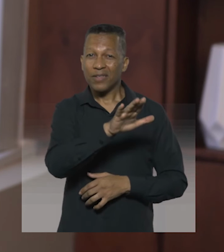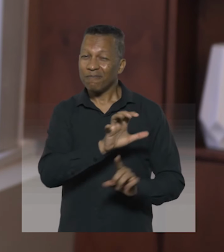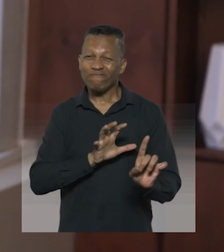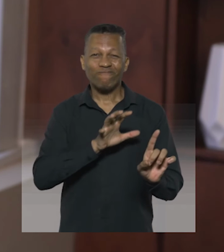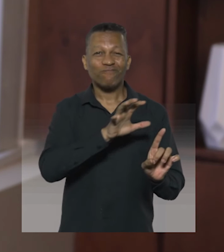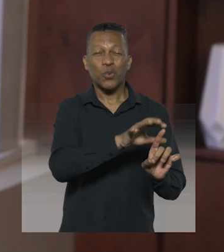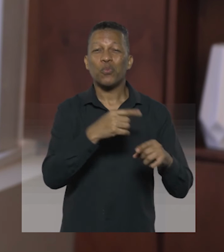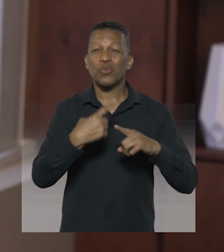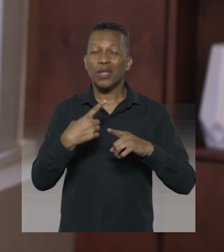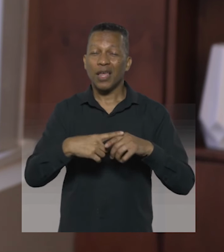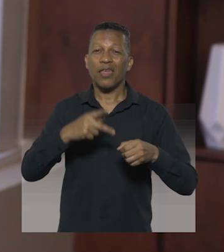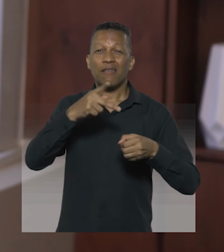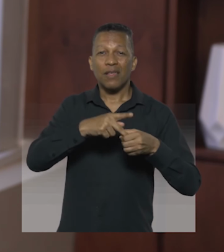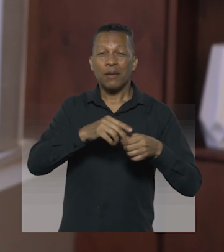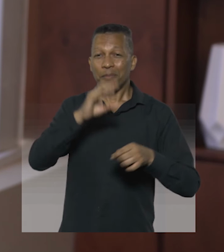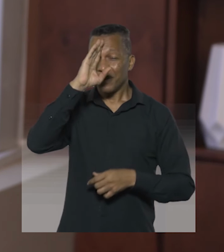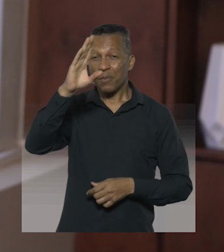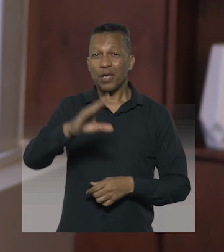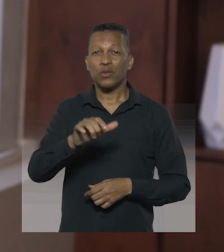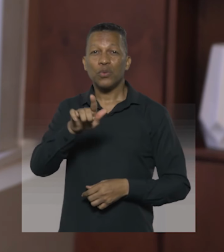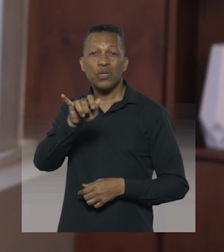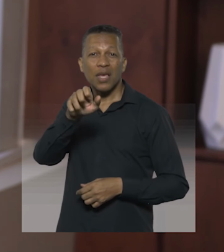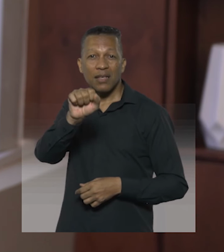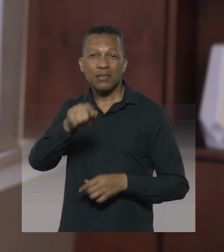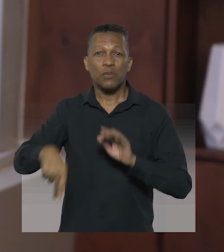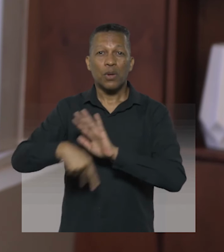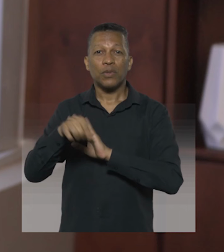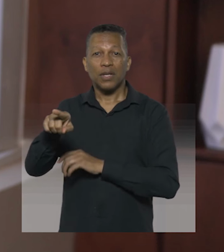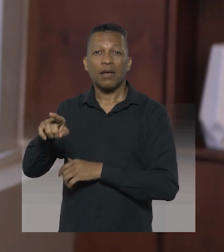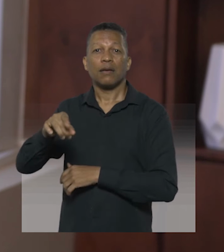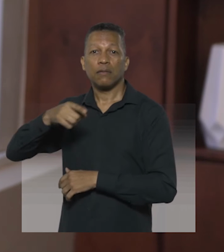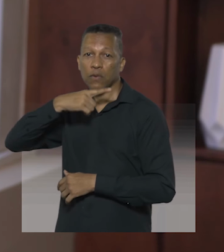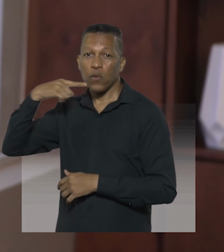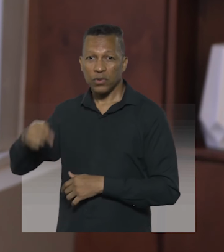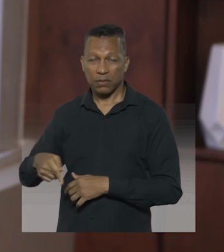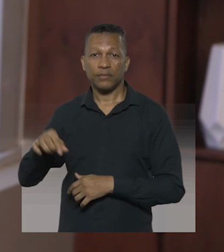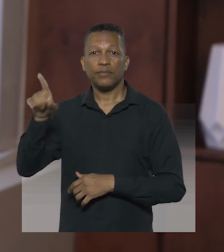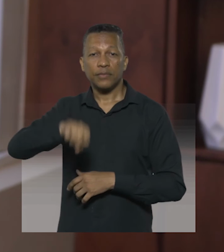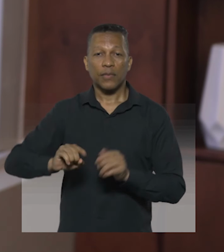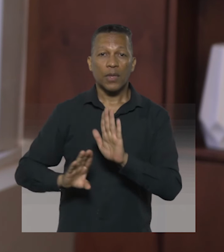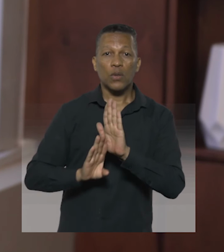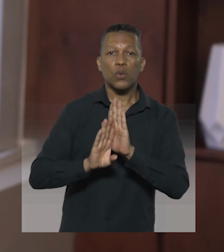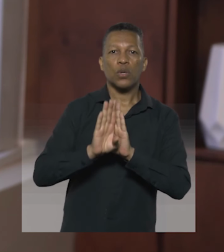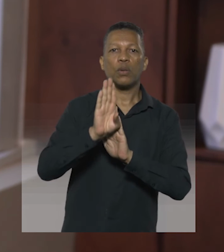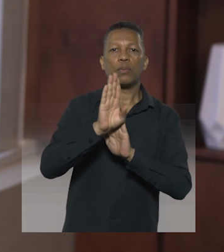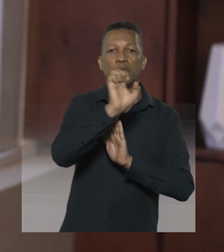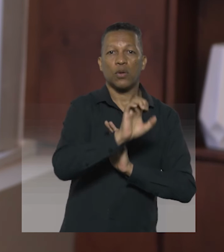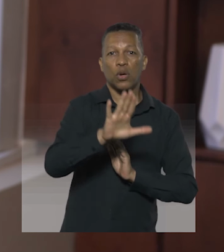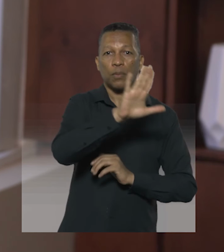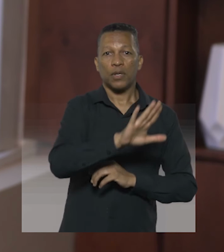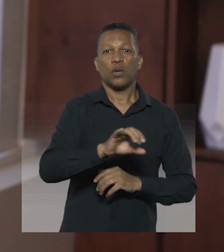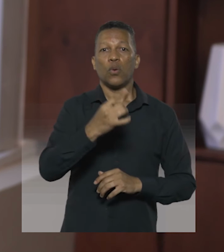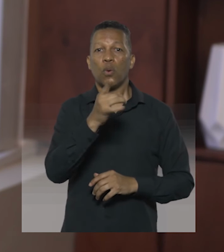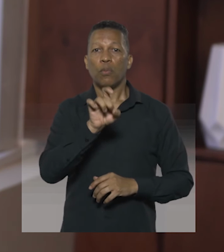distribuição de combustíveis e, sobretudo, gás vindos da Rússia para a indústria e para residências. O crescimento da Europa deve se reduzir em cerca de 1,5 ponto